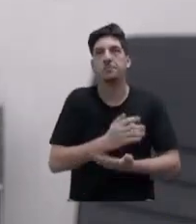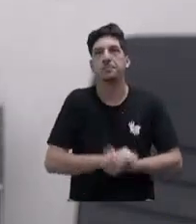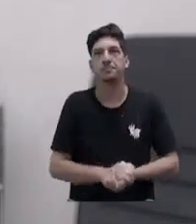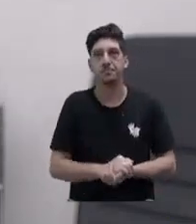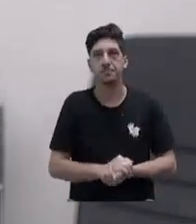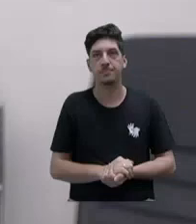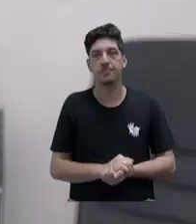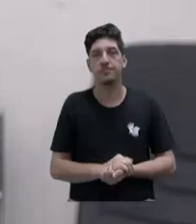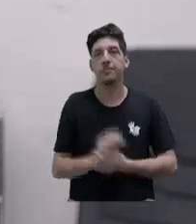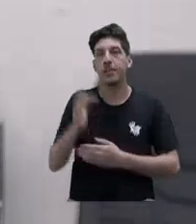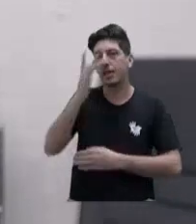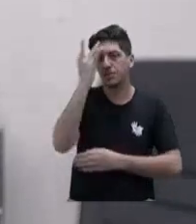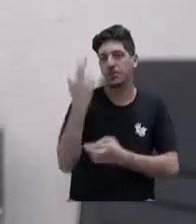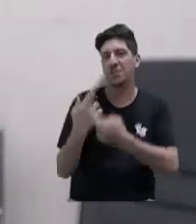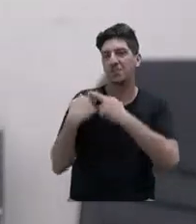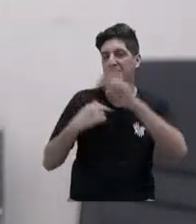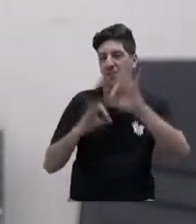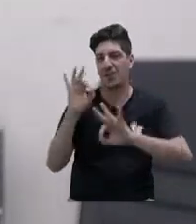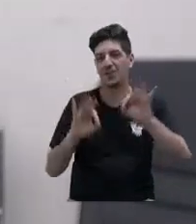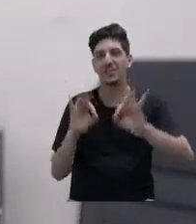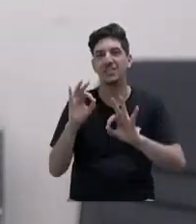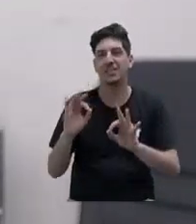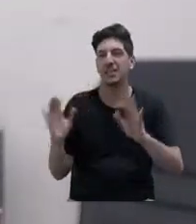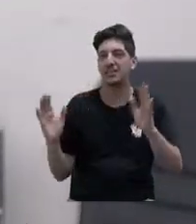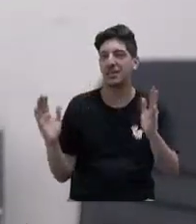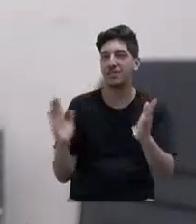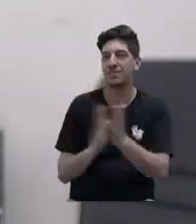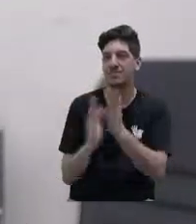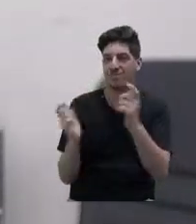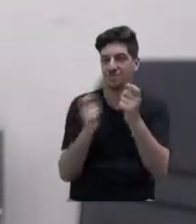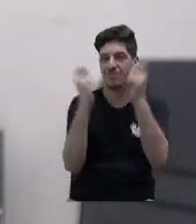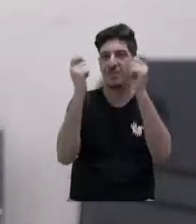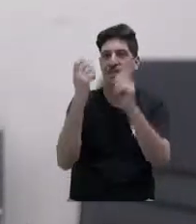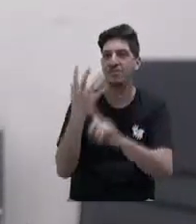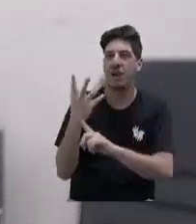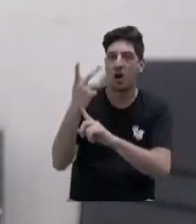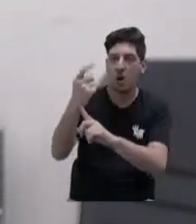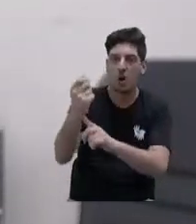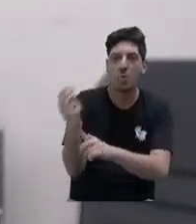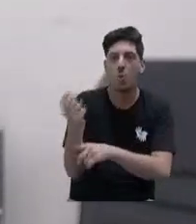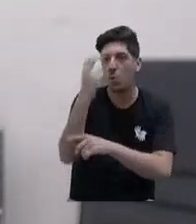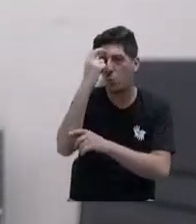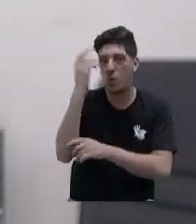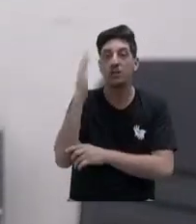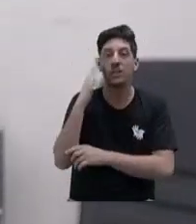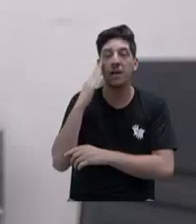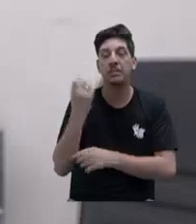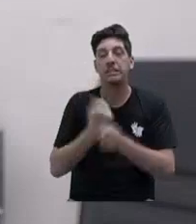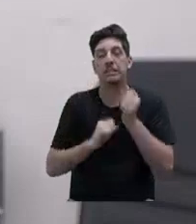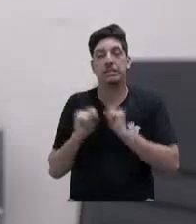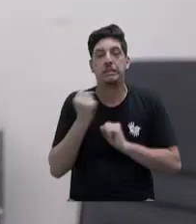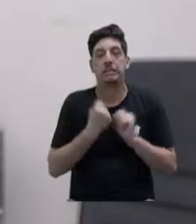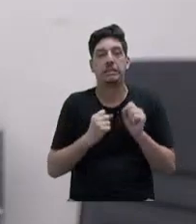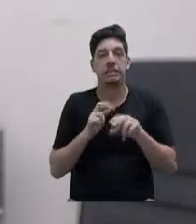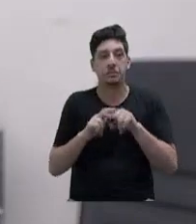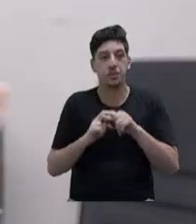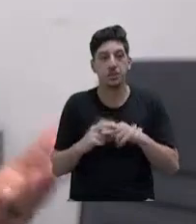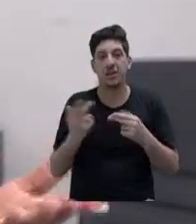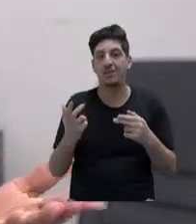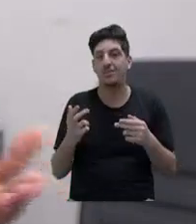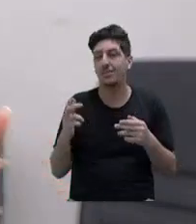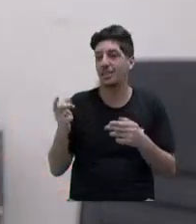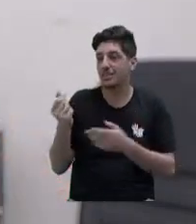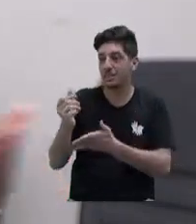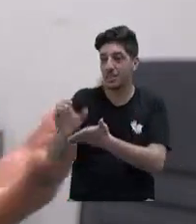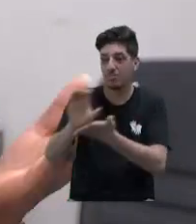Os produtores culturais, os movimentos organizados, ficam muito angustiados com o avanço da política do Descentraliza,